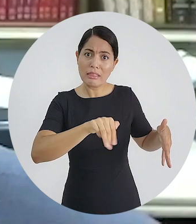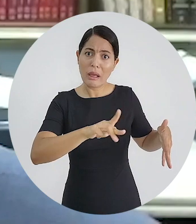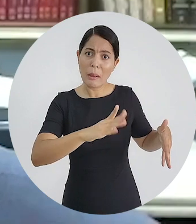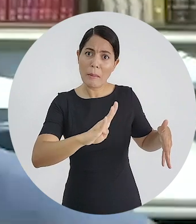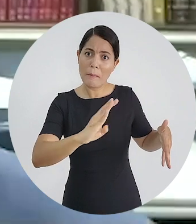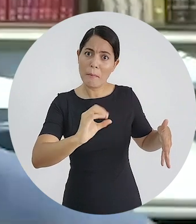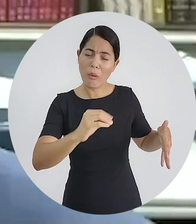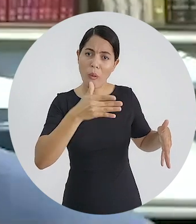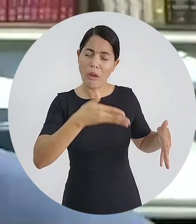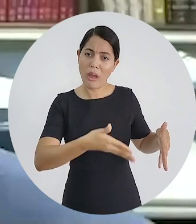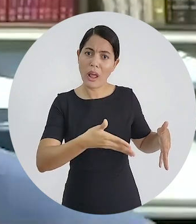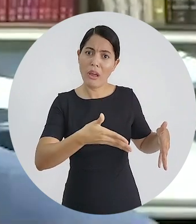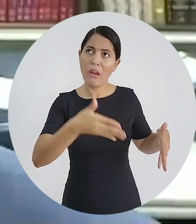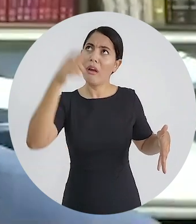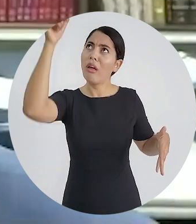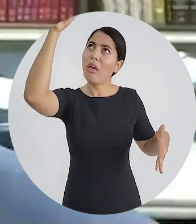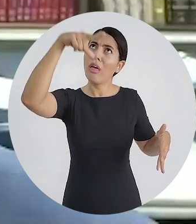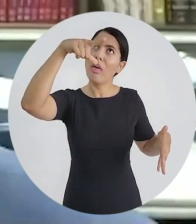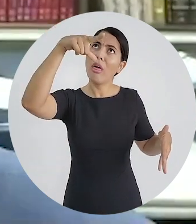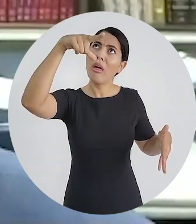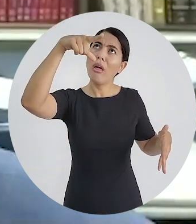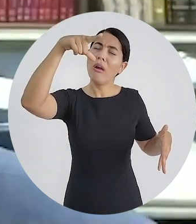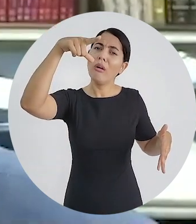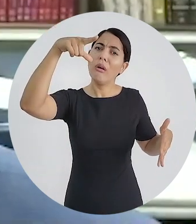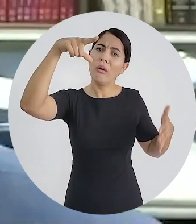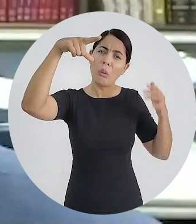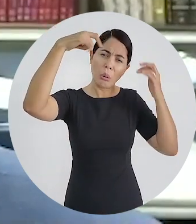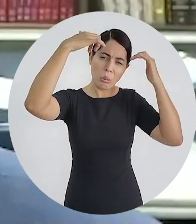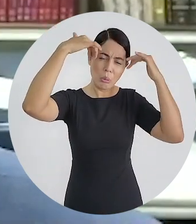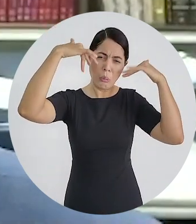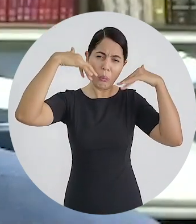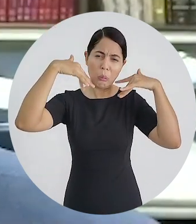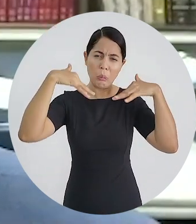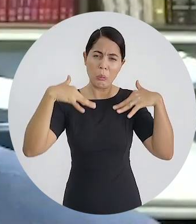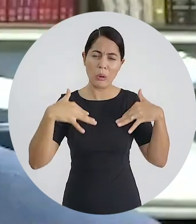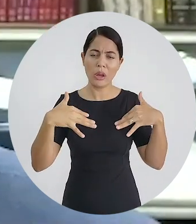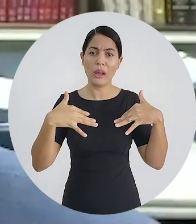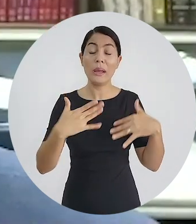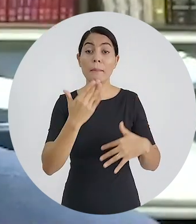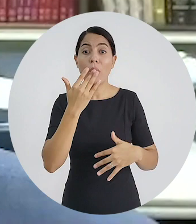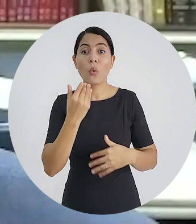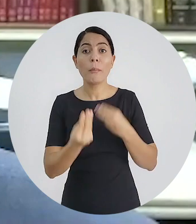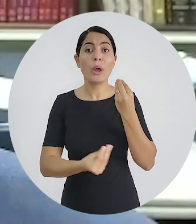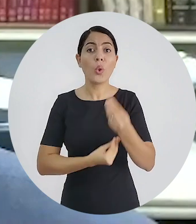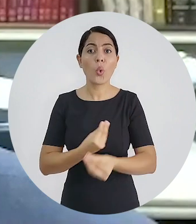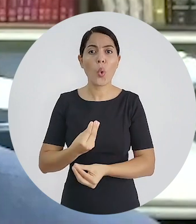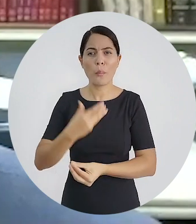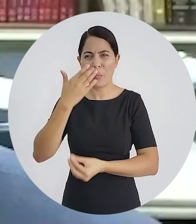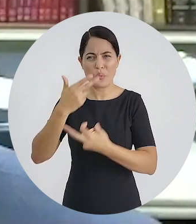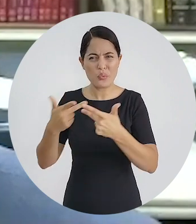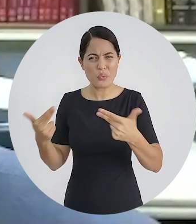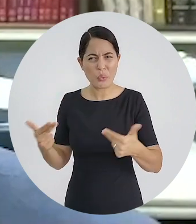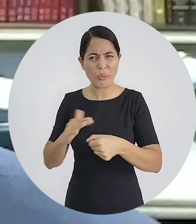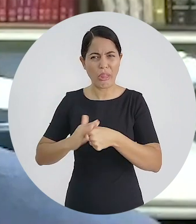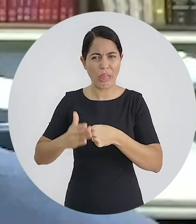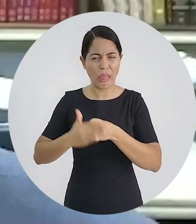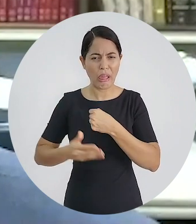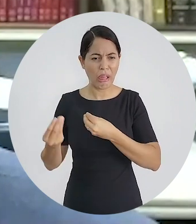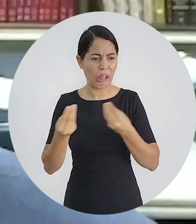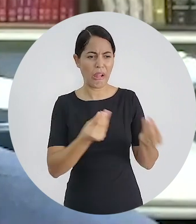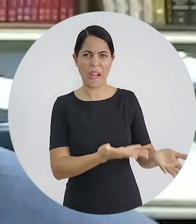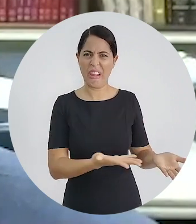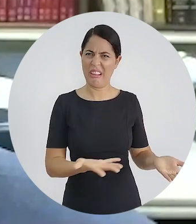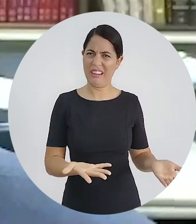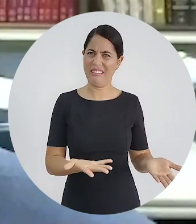toda a temperatura ambiente, e deixa essa pessoa ali para alimentar-se, que comia casca de fruta, ou para beber e fazer